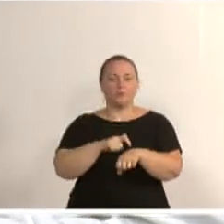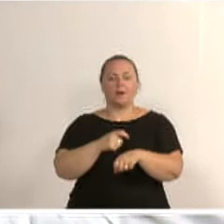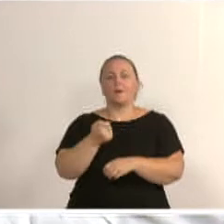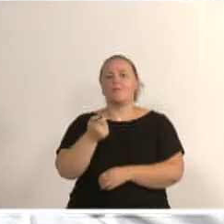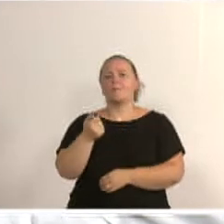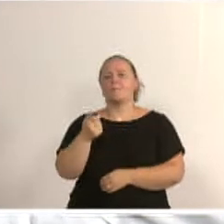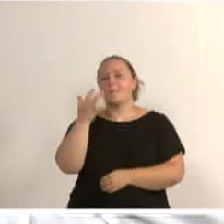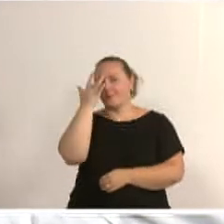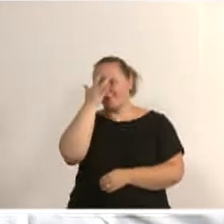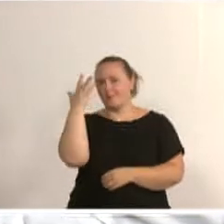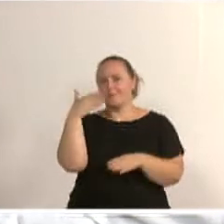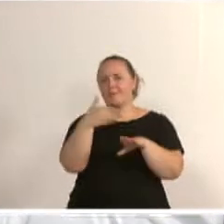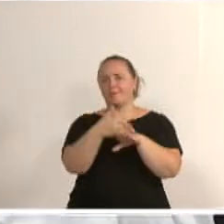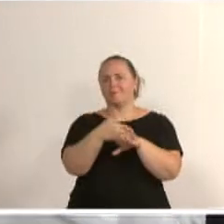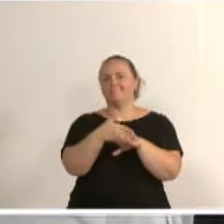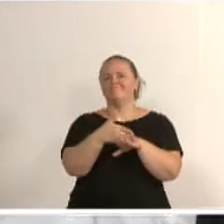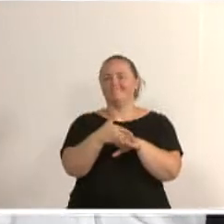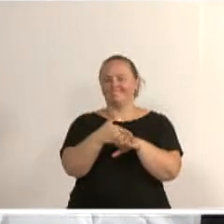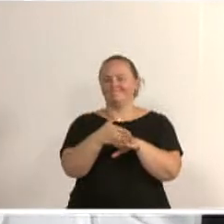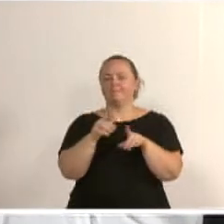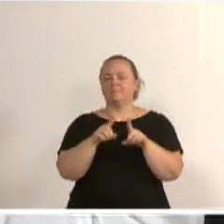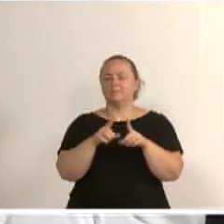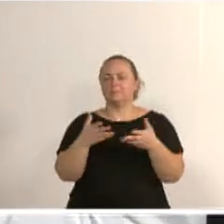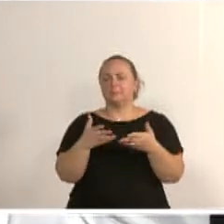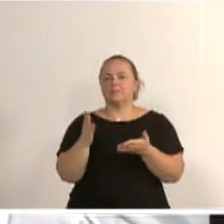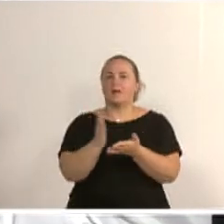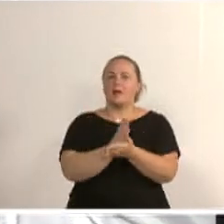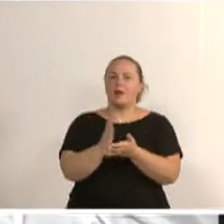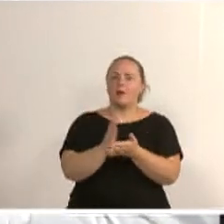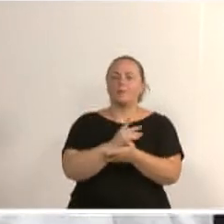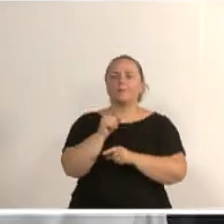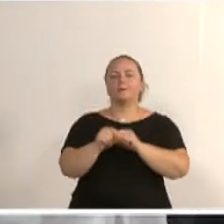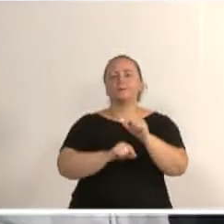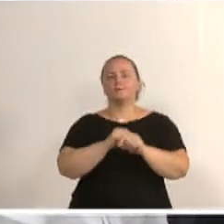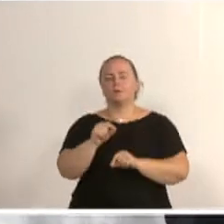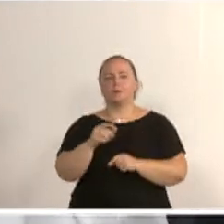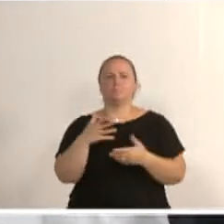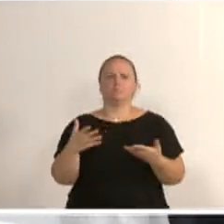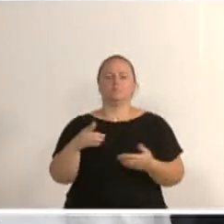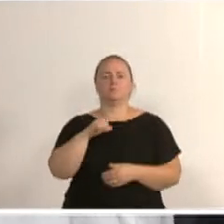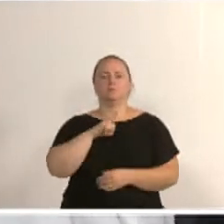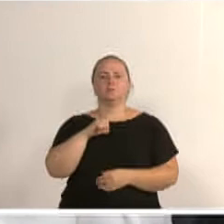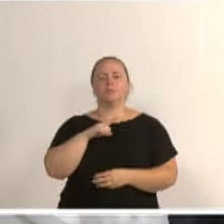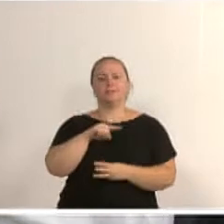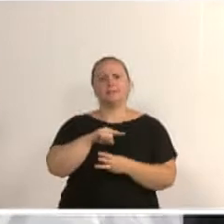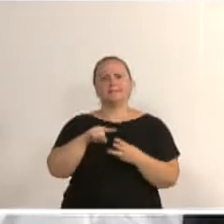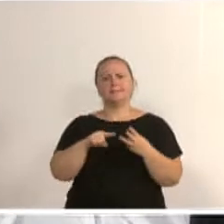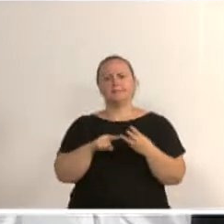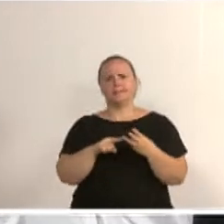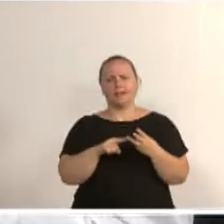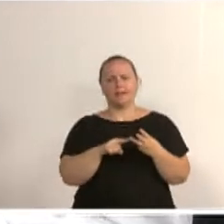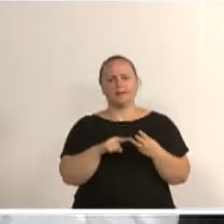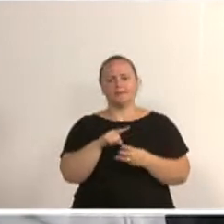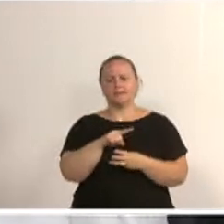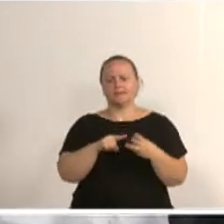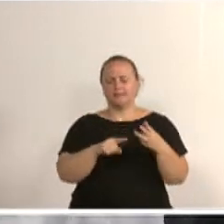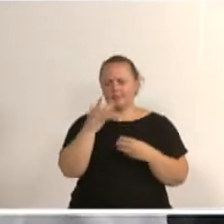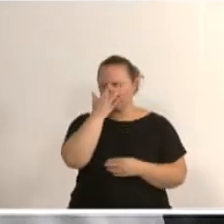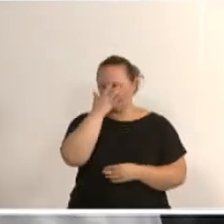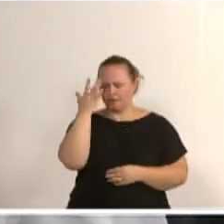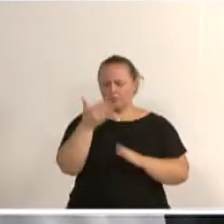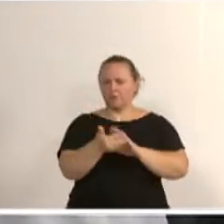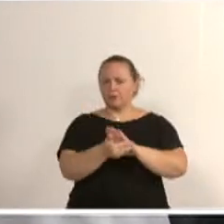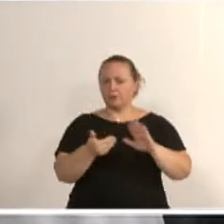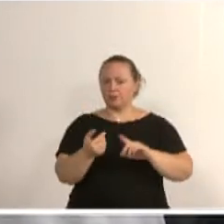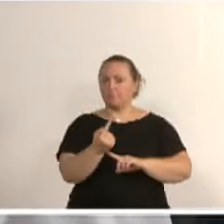demanda. Então, alguns aspectos foram feitos o quê? Pô, se tinha 3 horários naquele horário que tem 3 pessoas por ônibus, vamos tirar um e